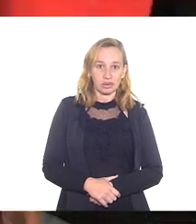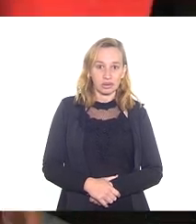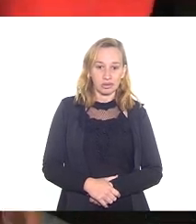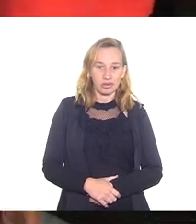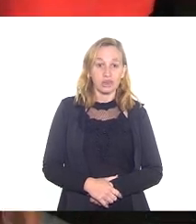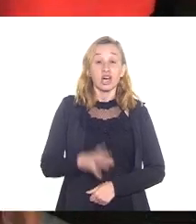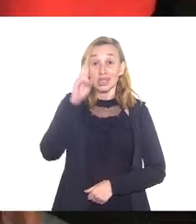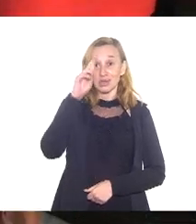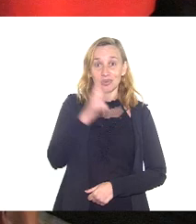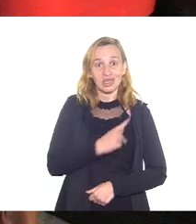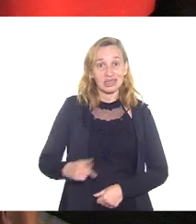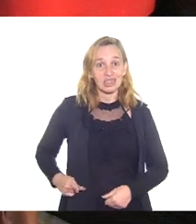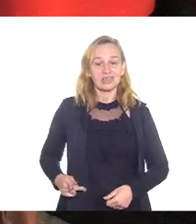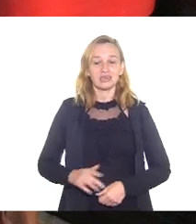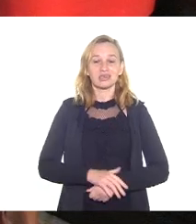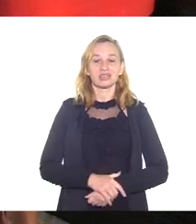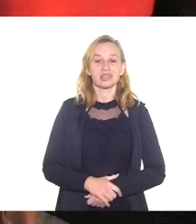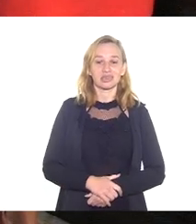Senhor presidente,